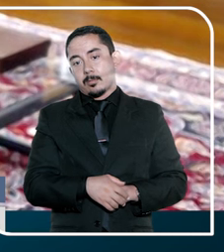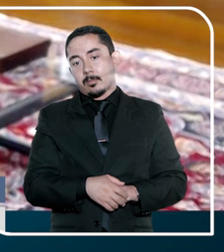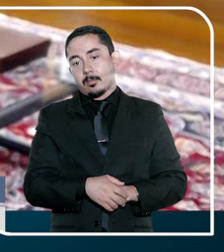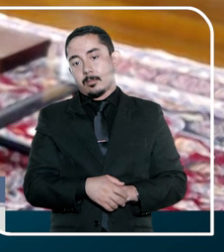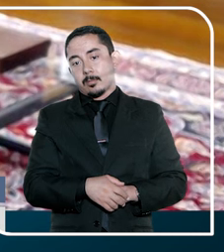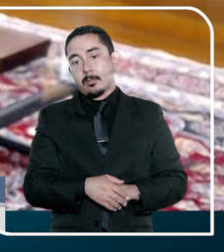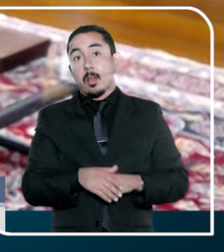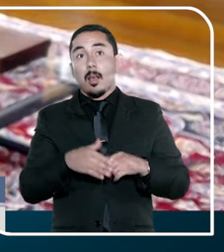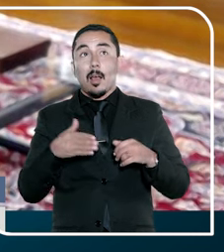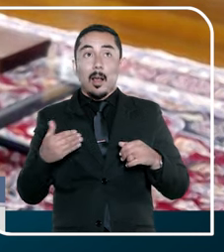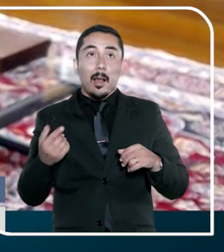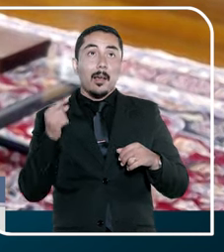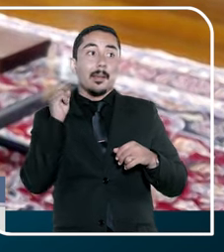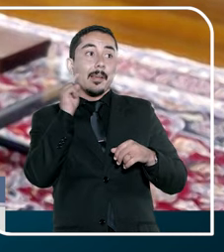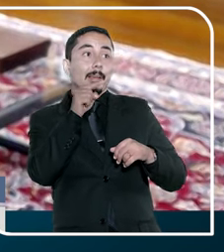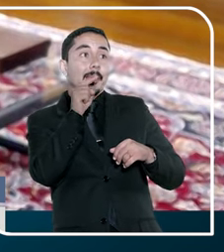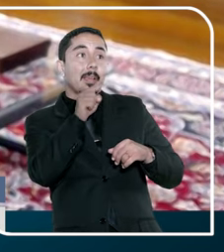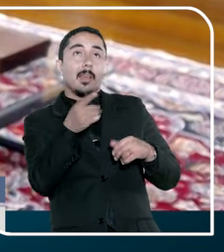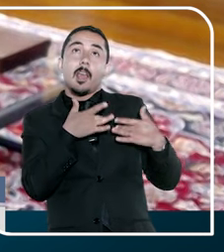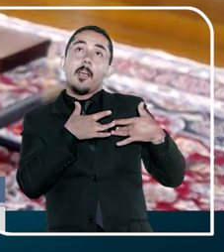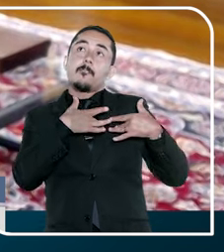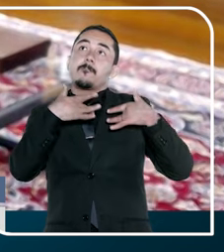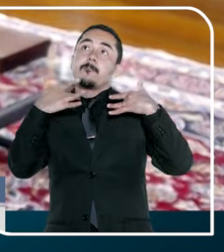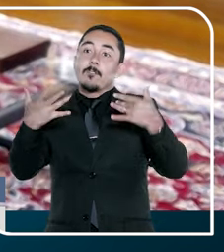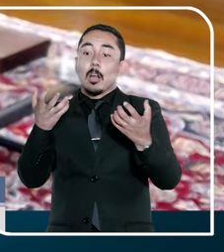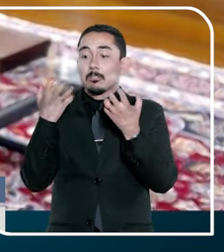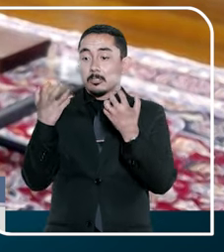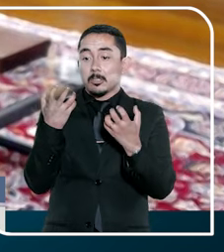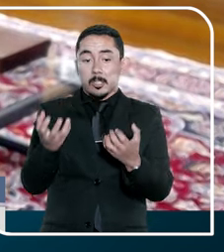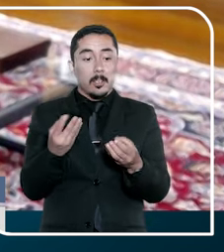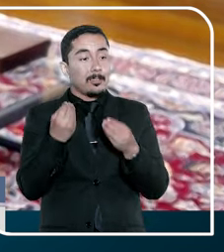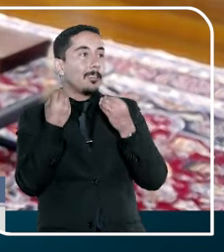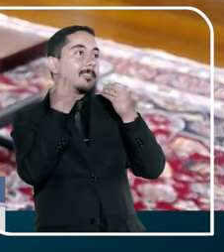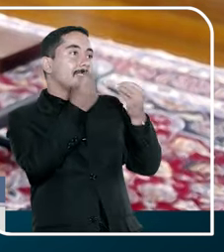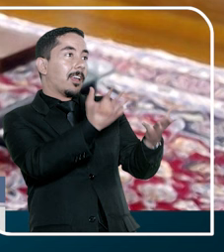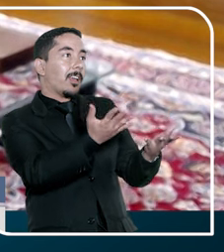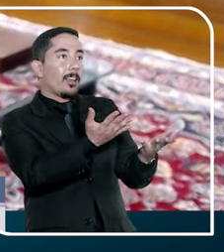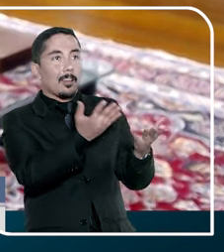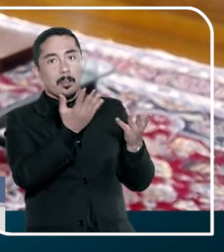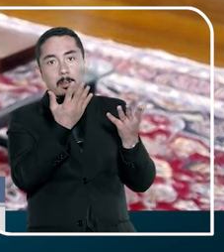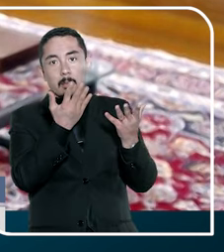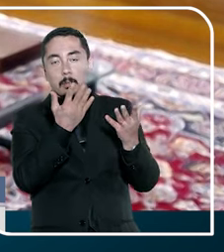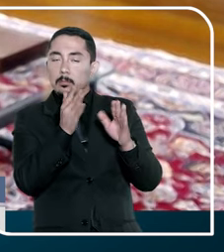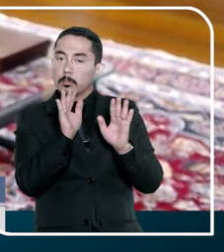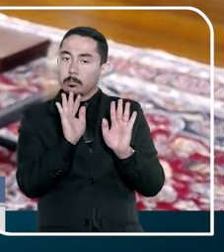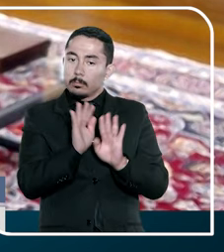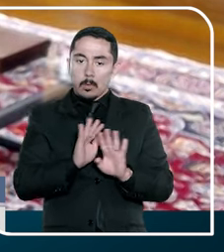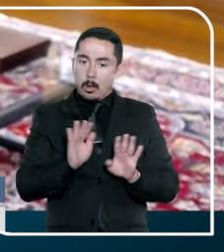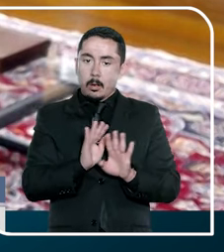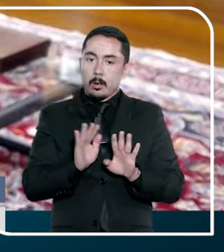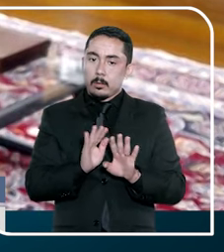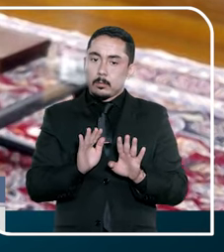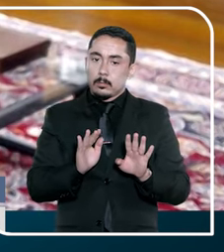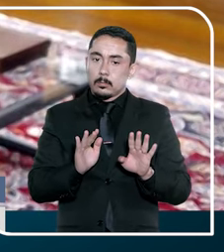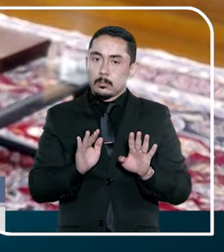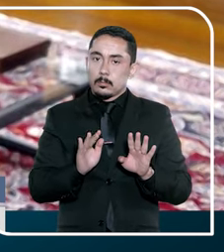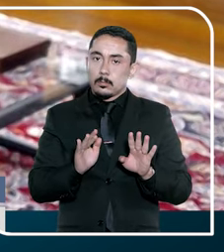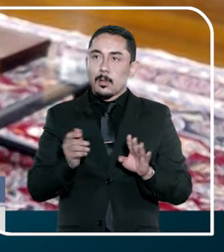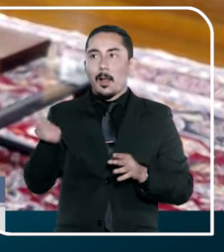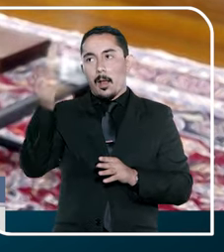furto voluntariamente devolveu o bem À Vítima como seria o caso de um arrependimento